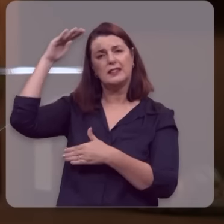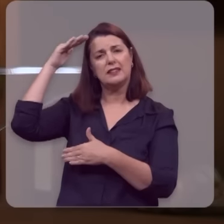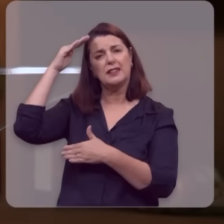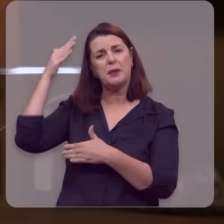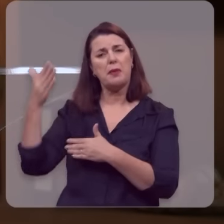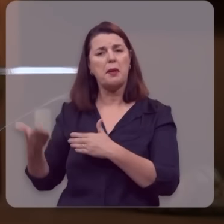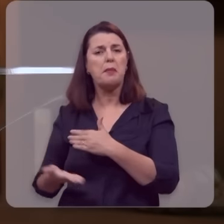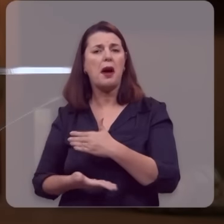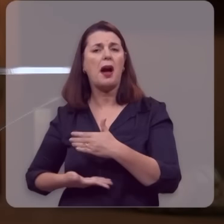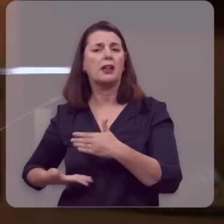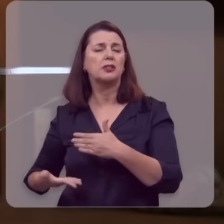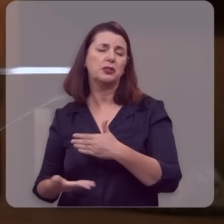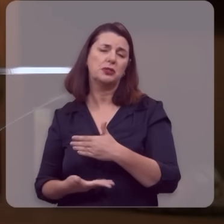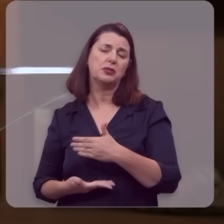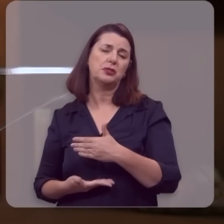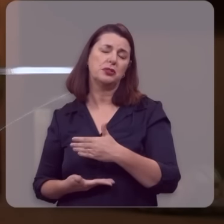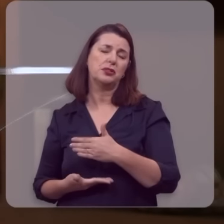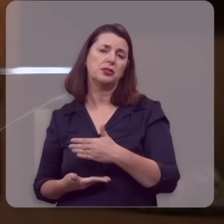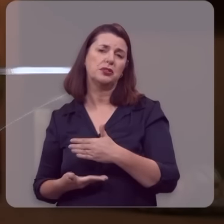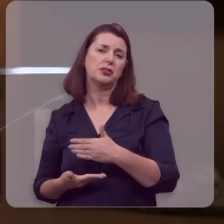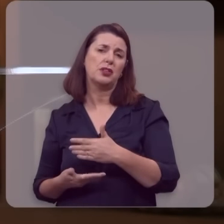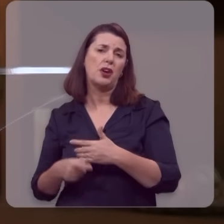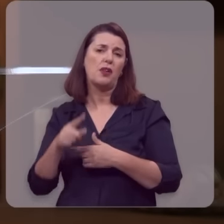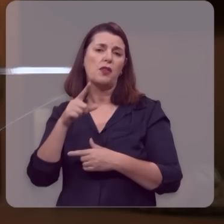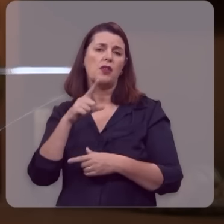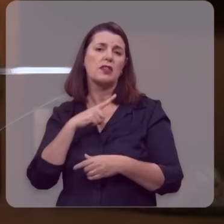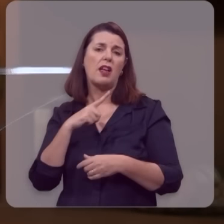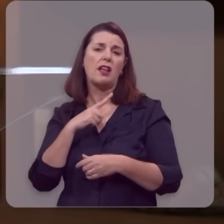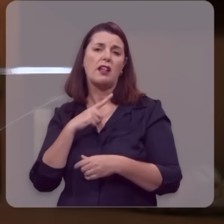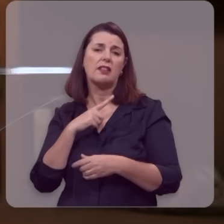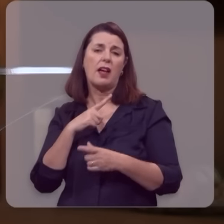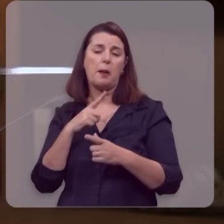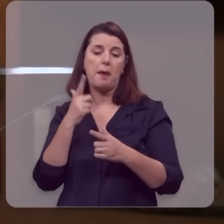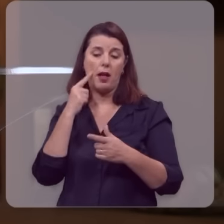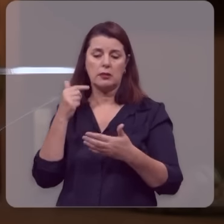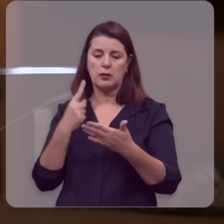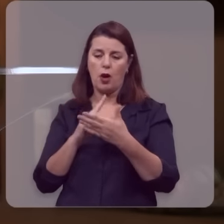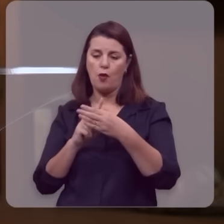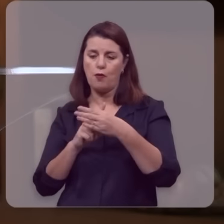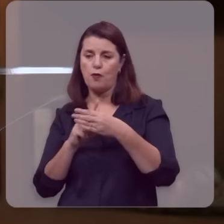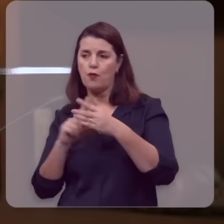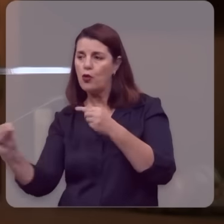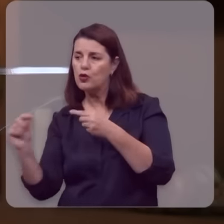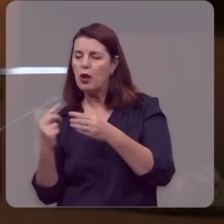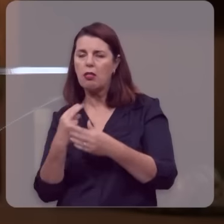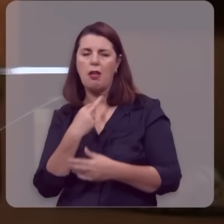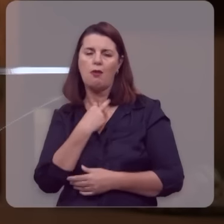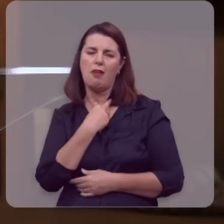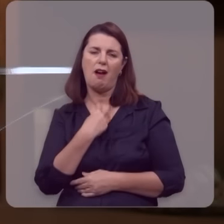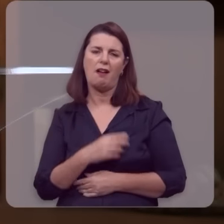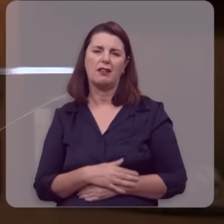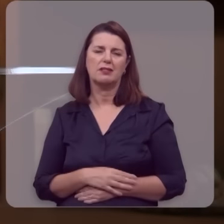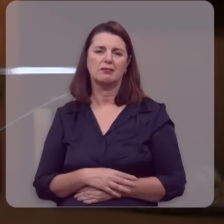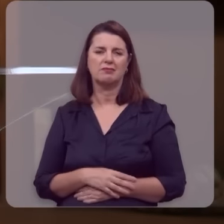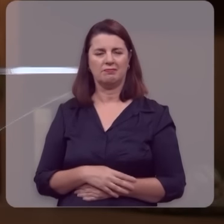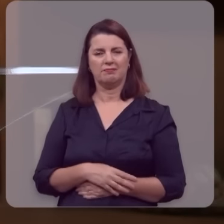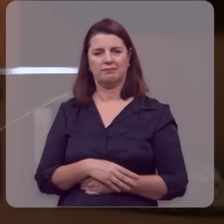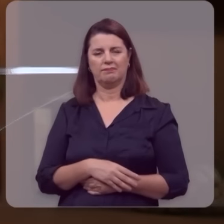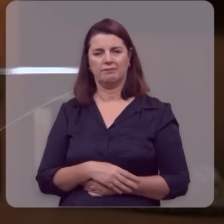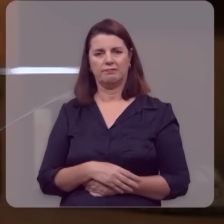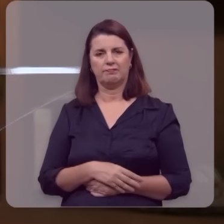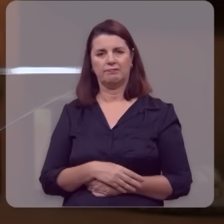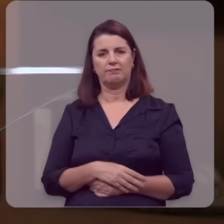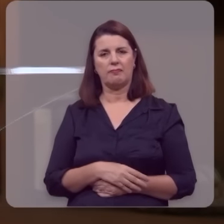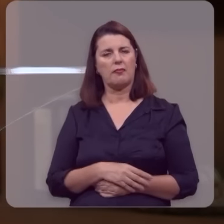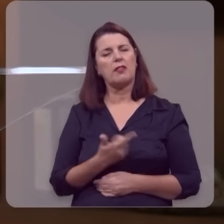você está abaixo de você você está encurralado por Deus